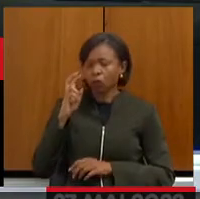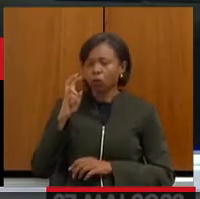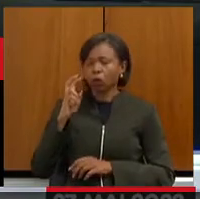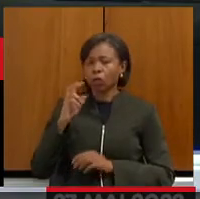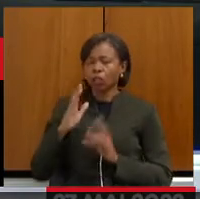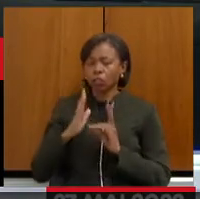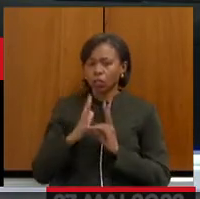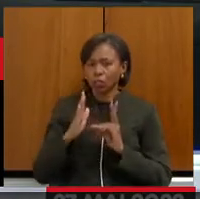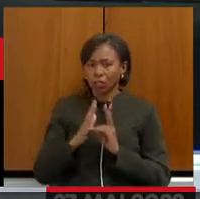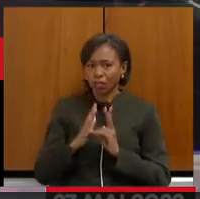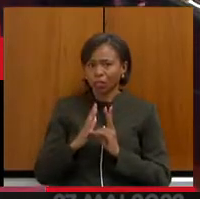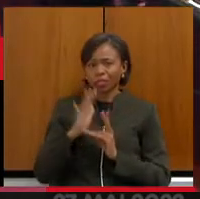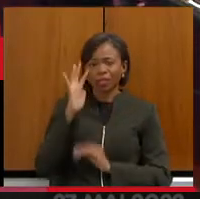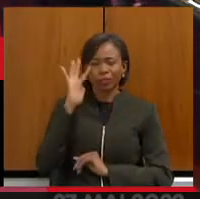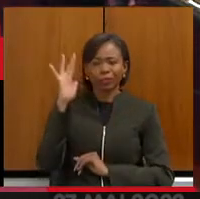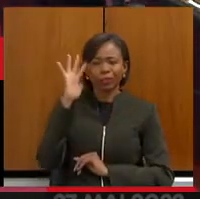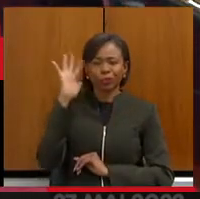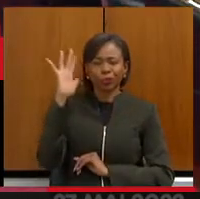sonhos